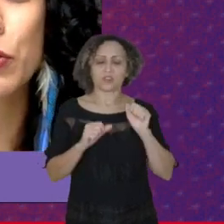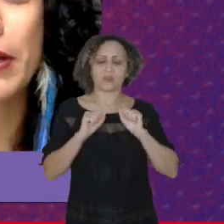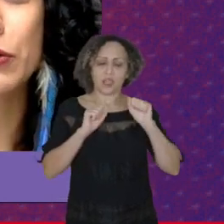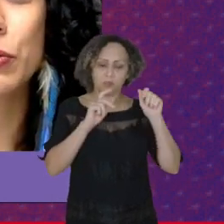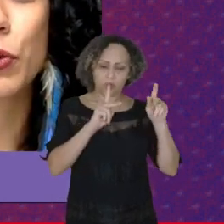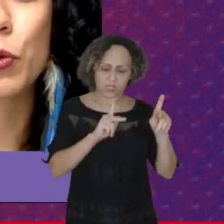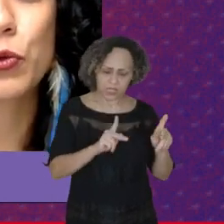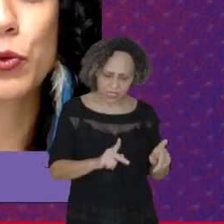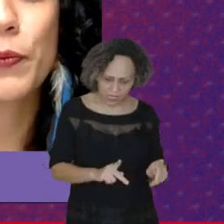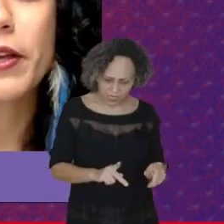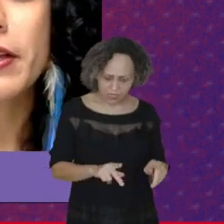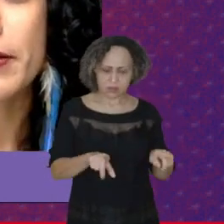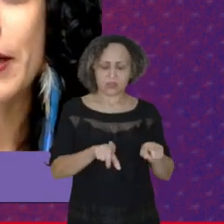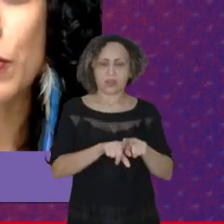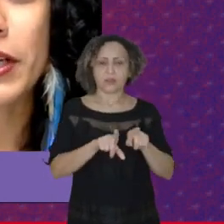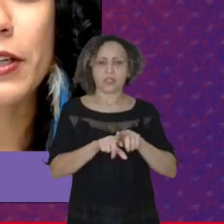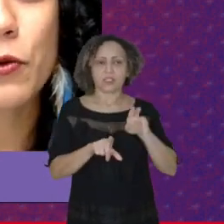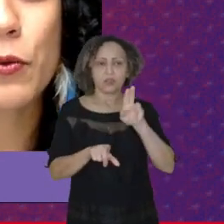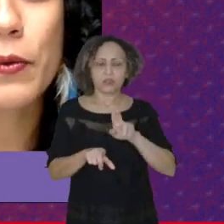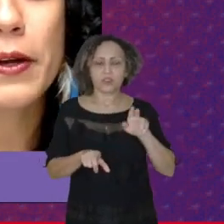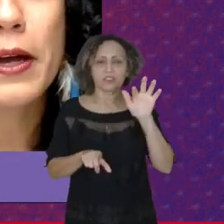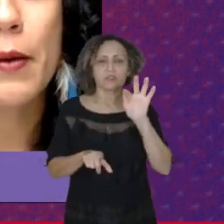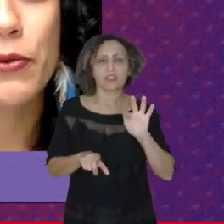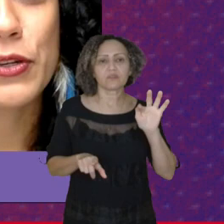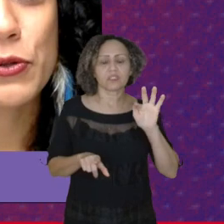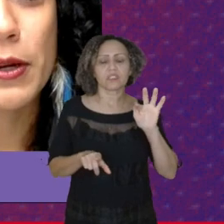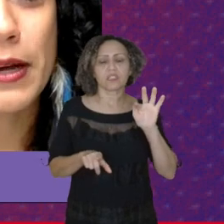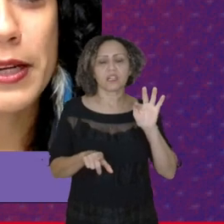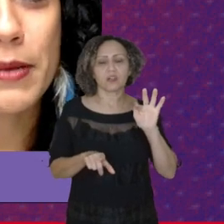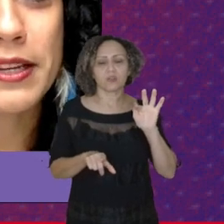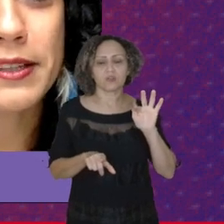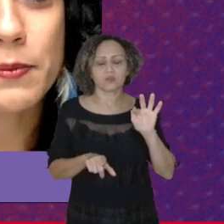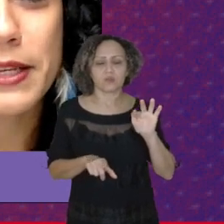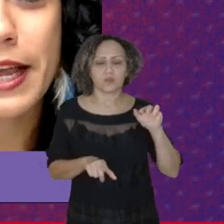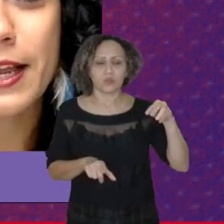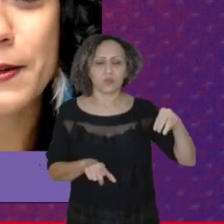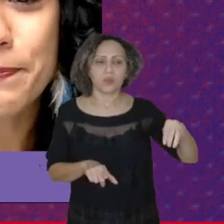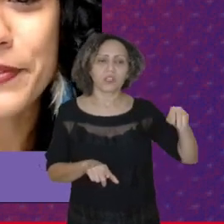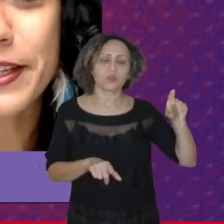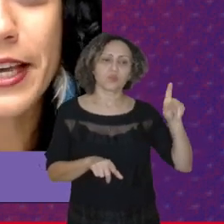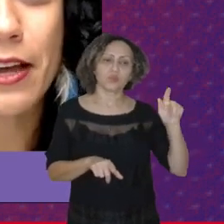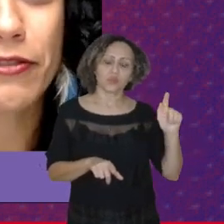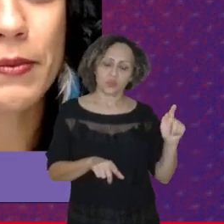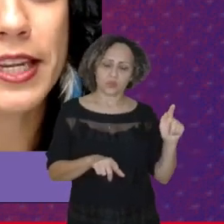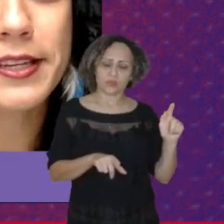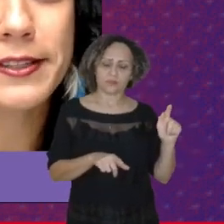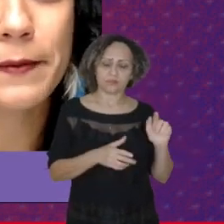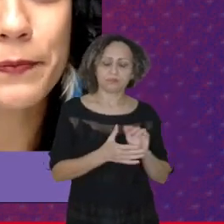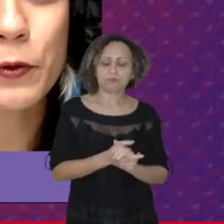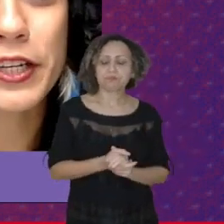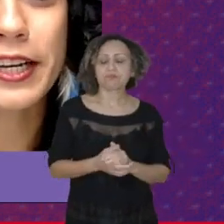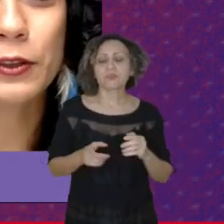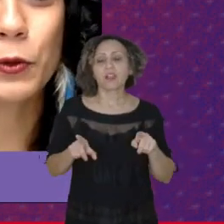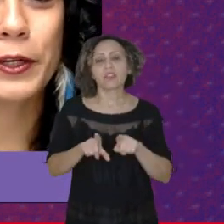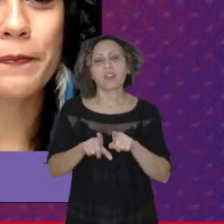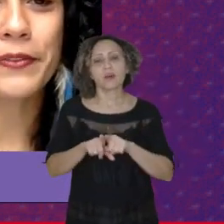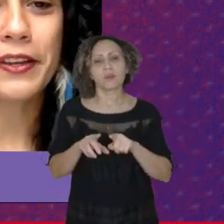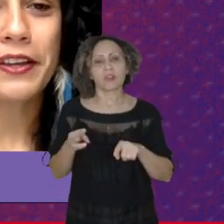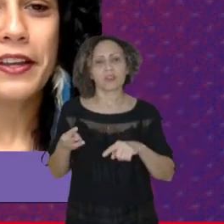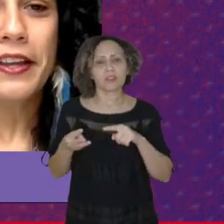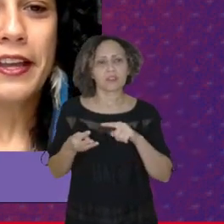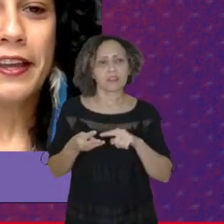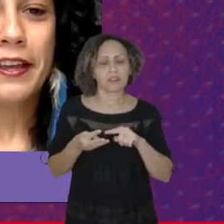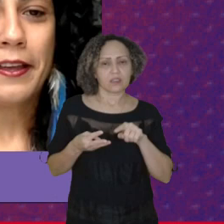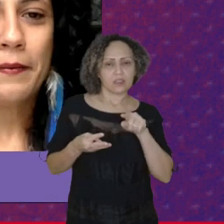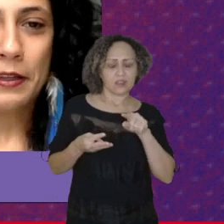Universidade Federal do Mato Grosso. Também estou aqui com a professora Maria Benita Spinelli, que é feminista,